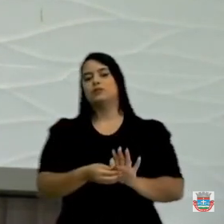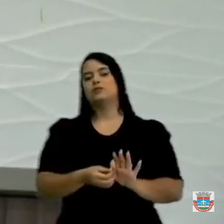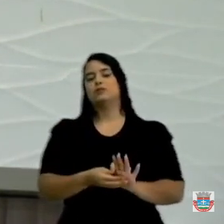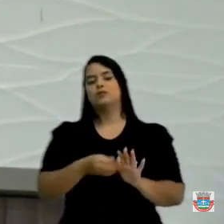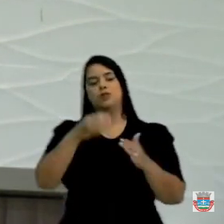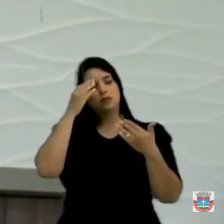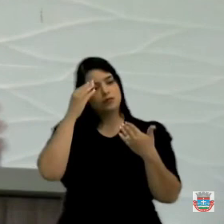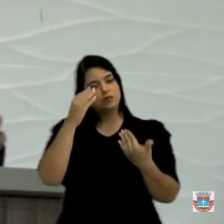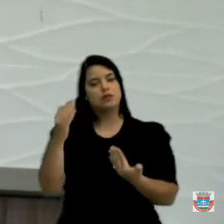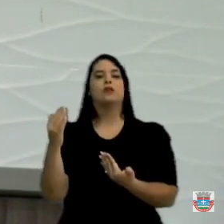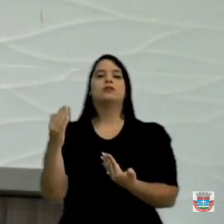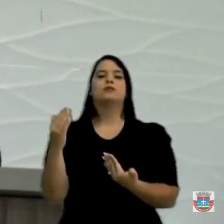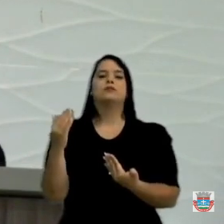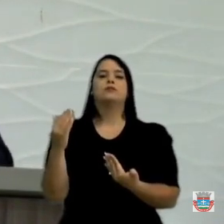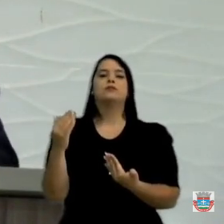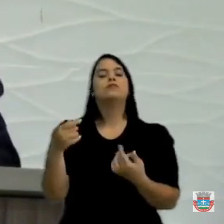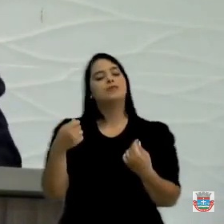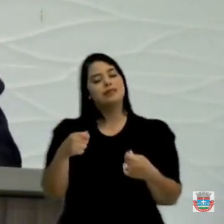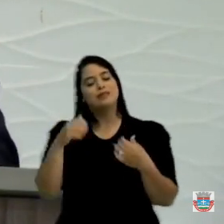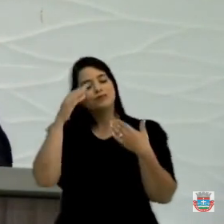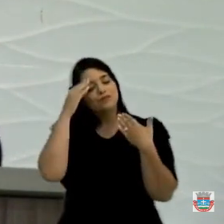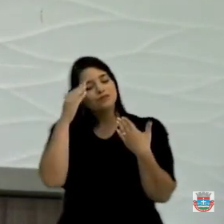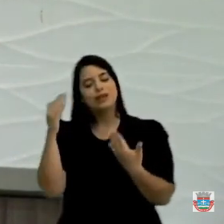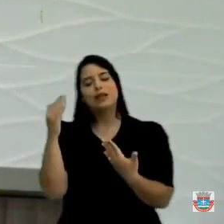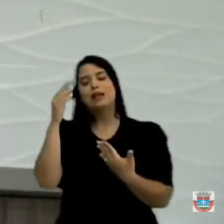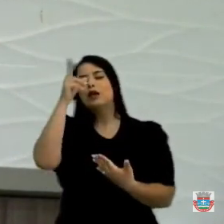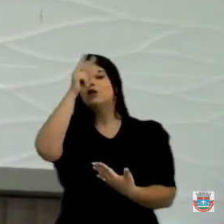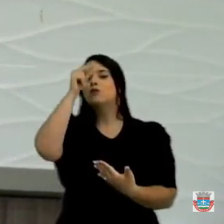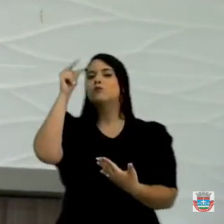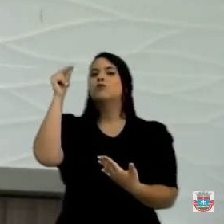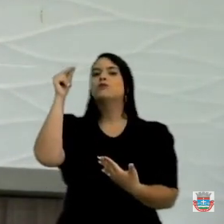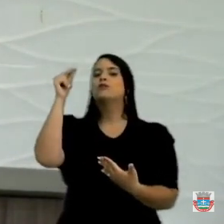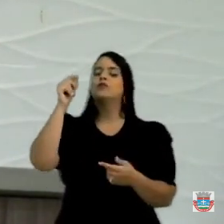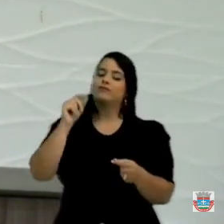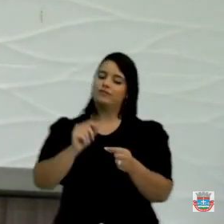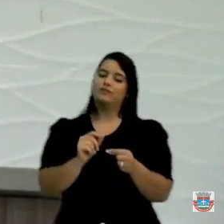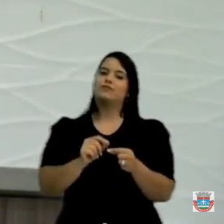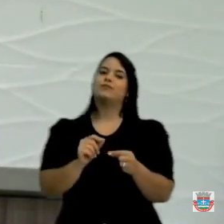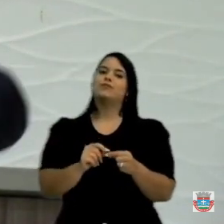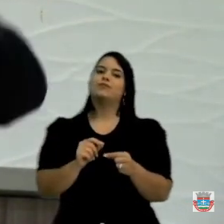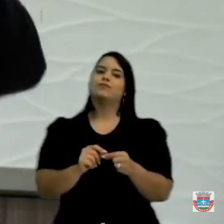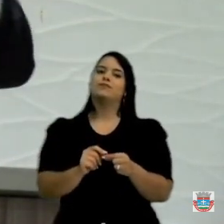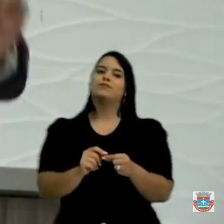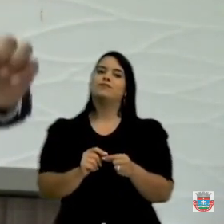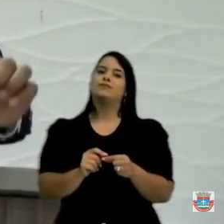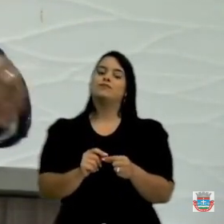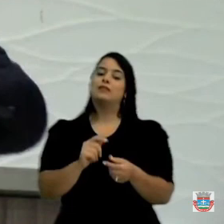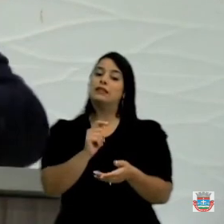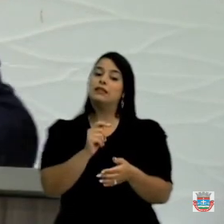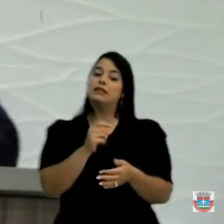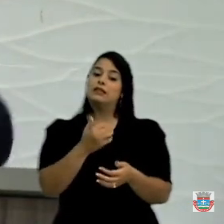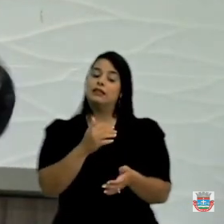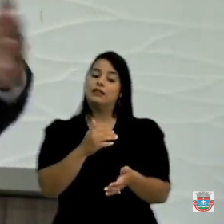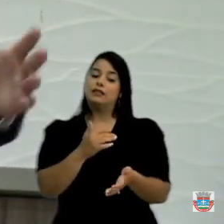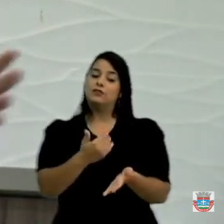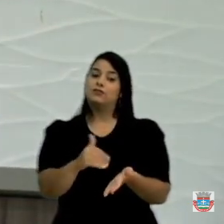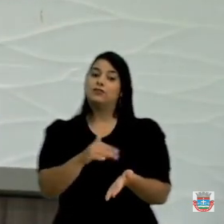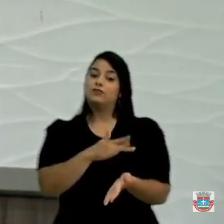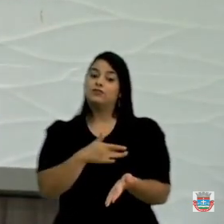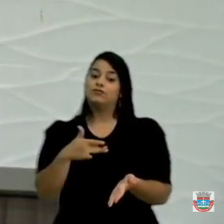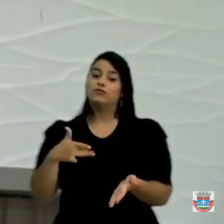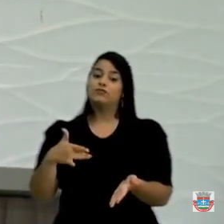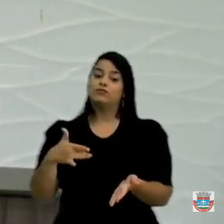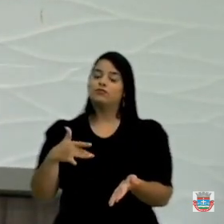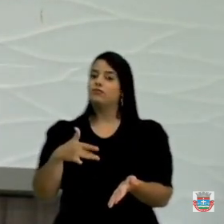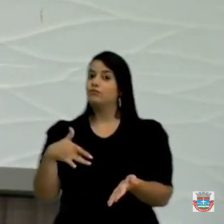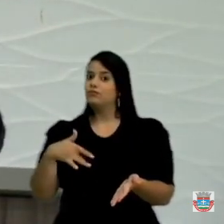agradeço. Você tem que agradecer ao prefeito que teve a iniciativa. Sem ele e sem a secretária Dalma, não tinha esse